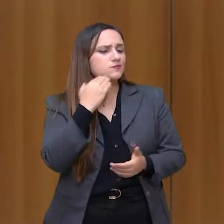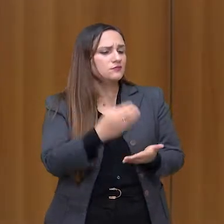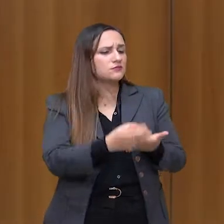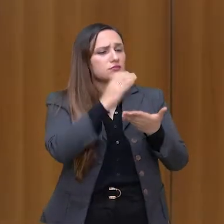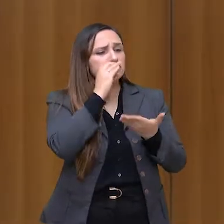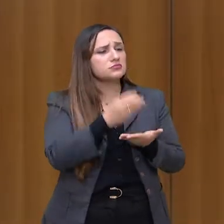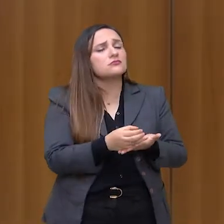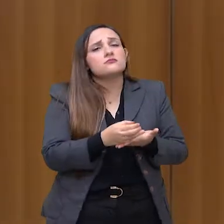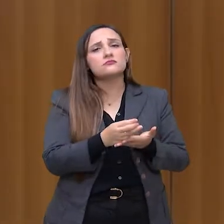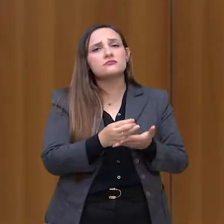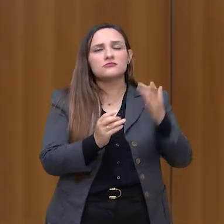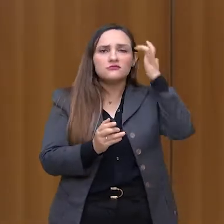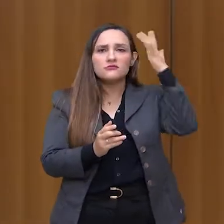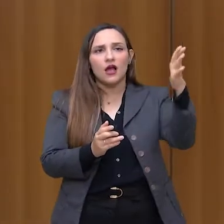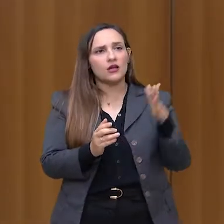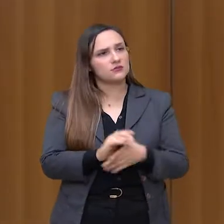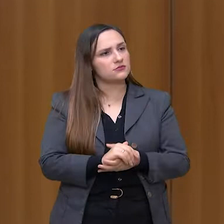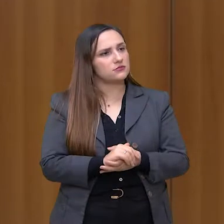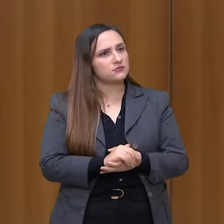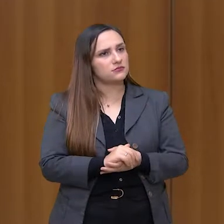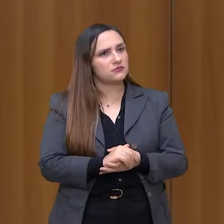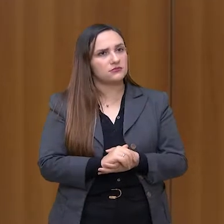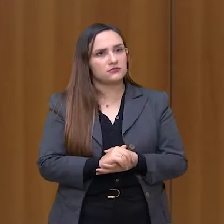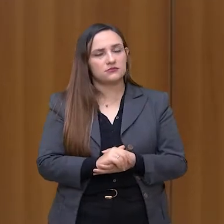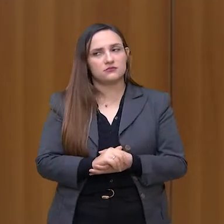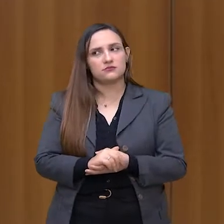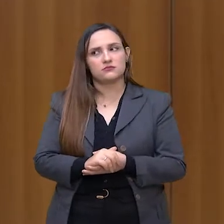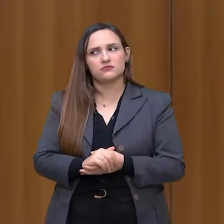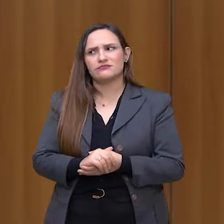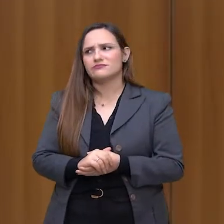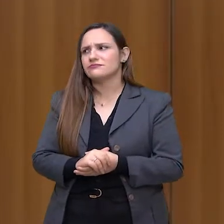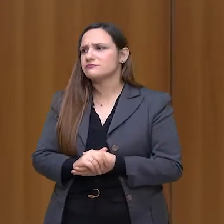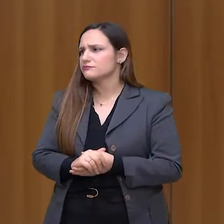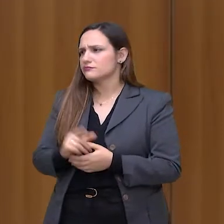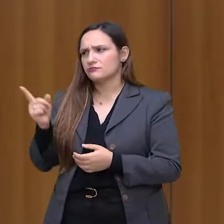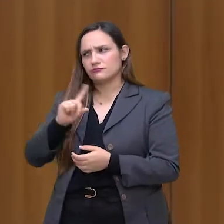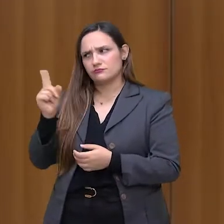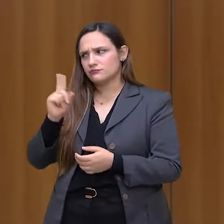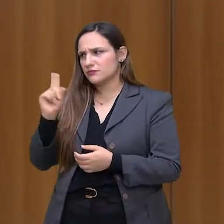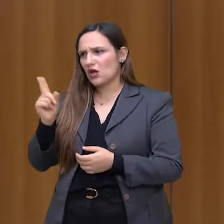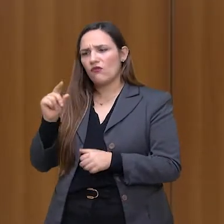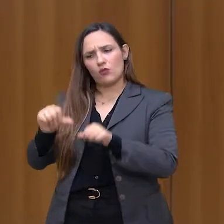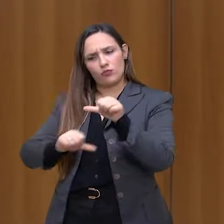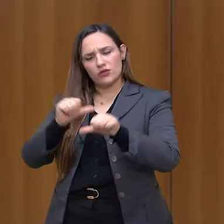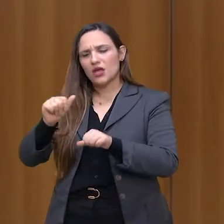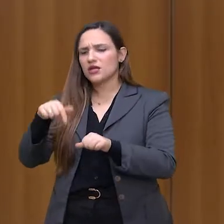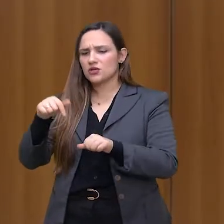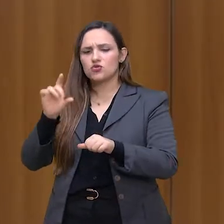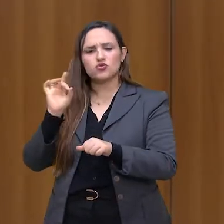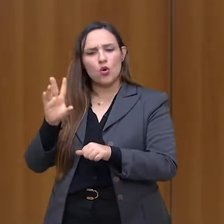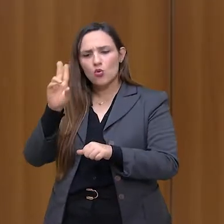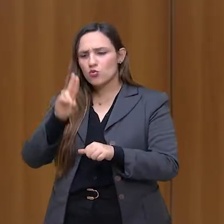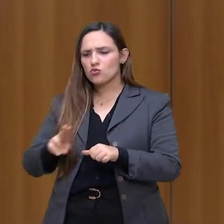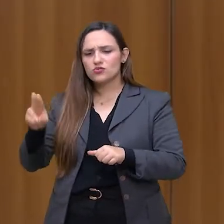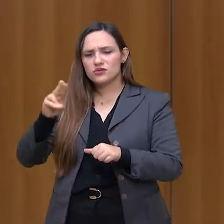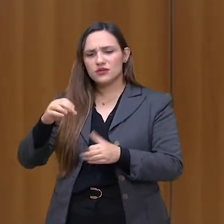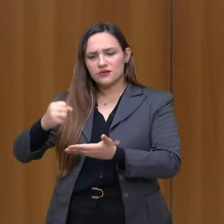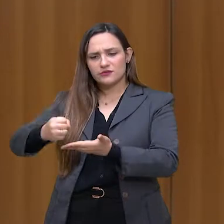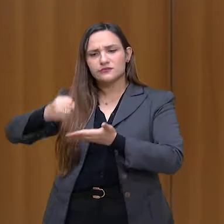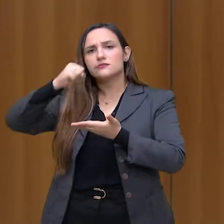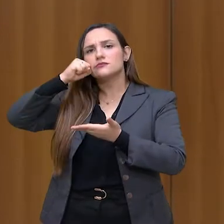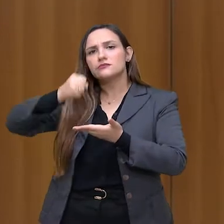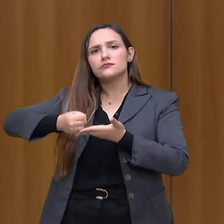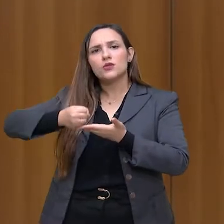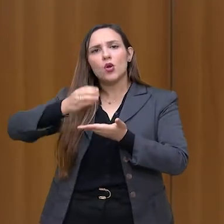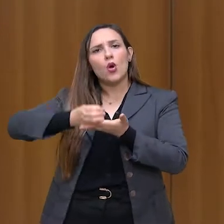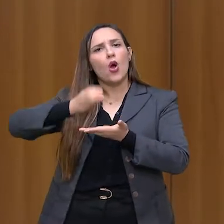você fala assim, nossa, não, vamos aqui nessa seção, nesse departamento, nós vamos usar não descartável.